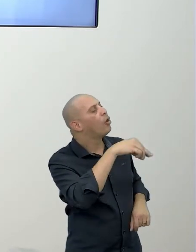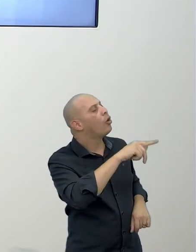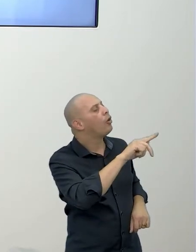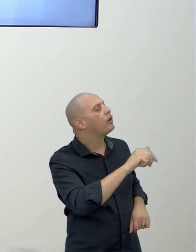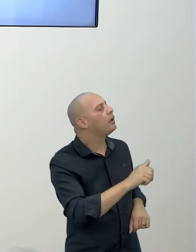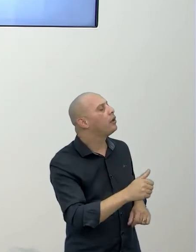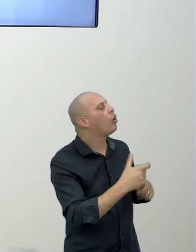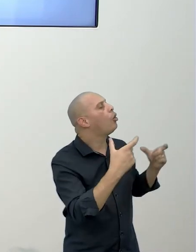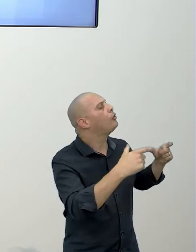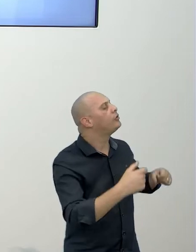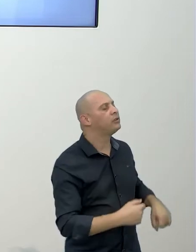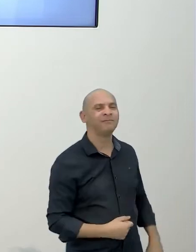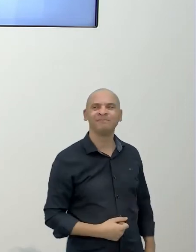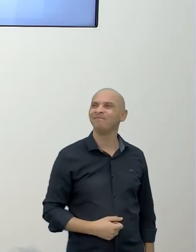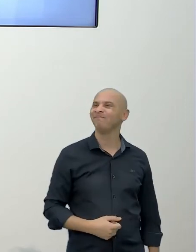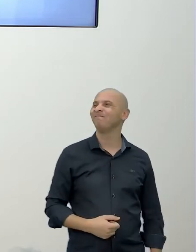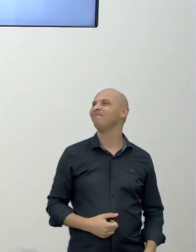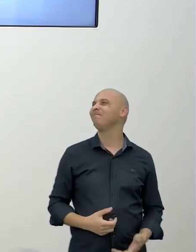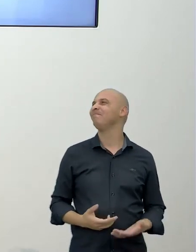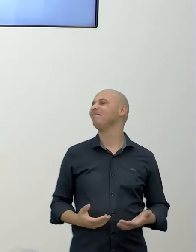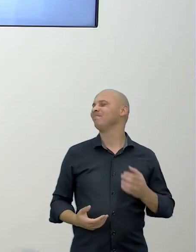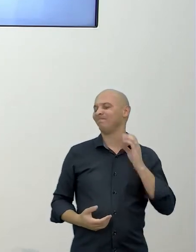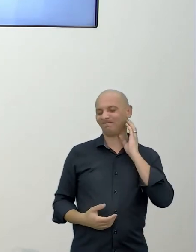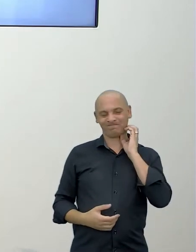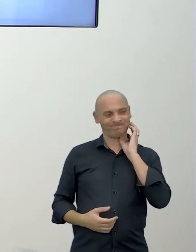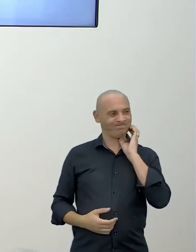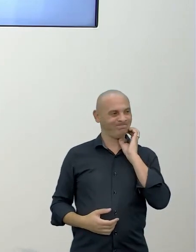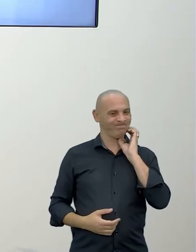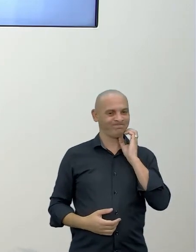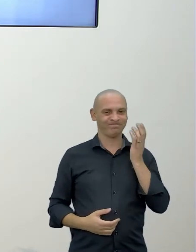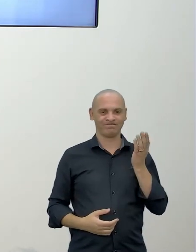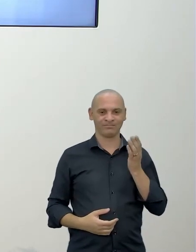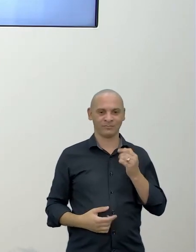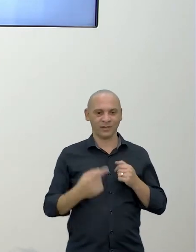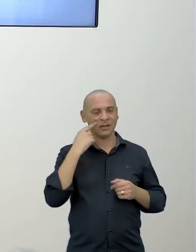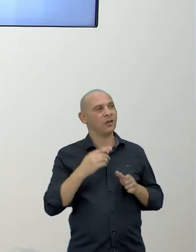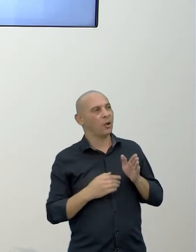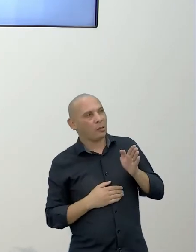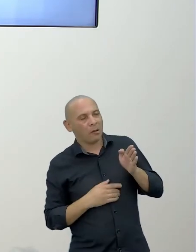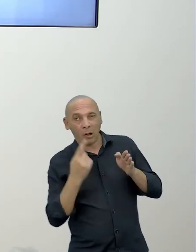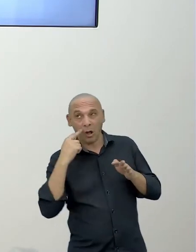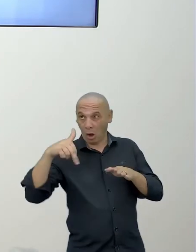Vixe, esqueci. Bom, você foi numa ONG, da hora. Onde é a ONG?